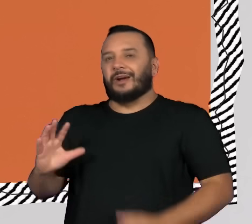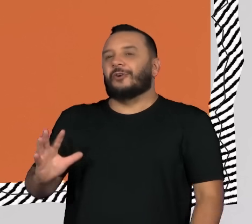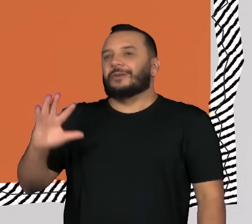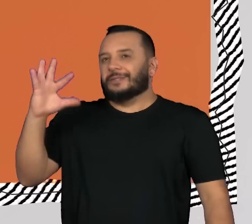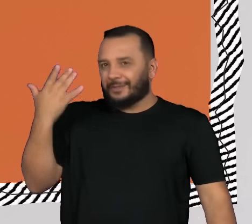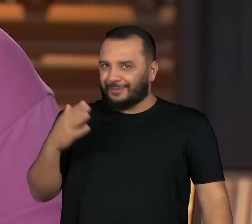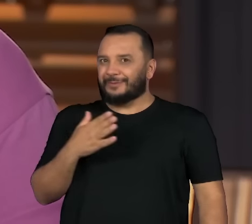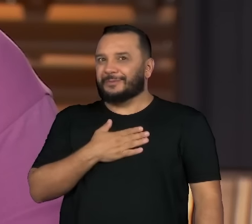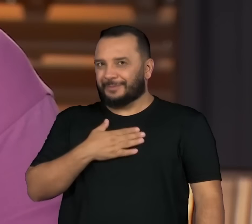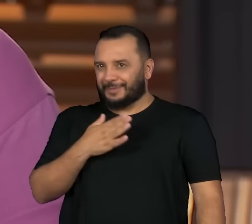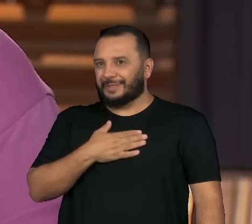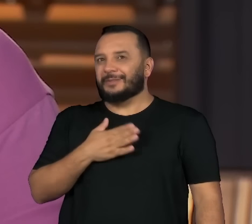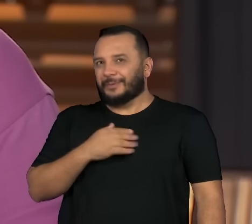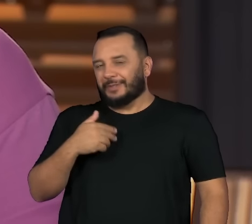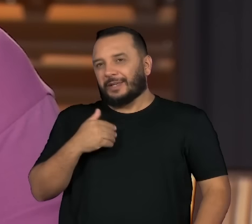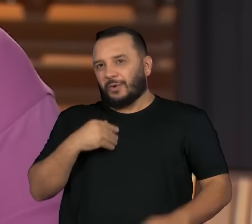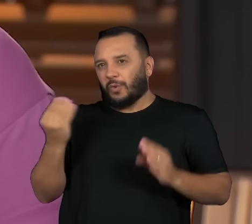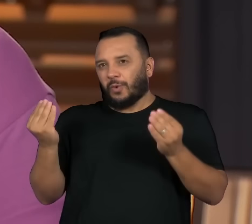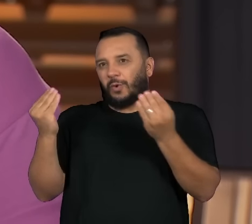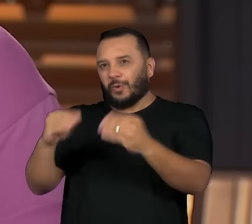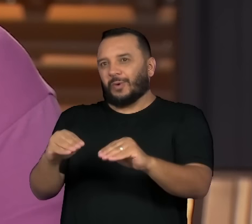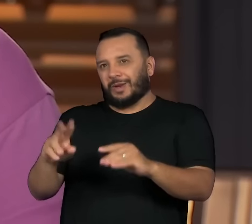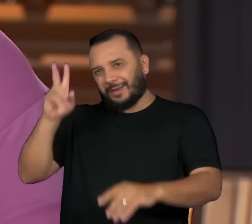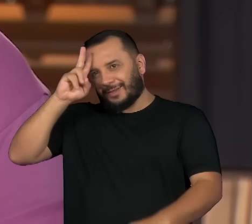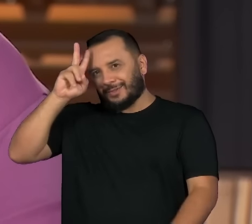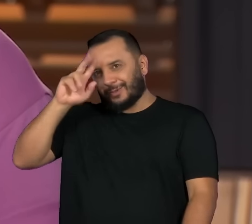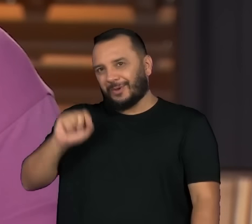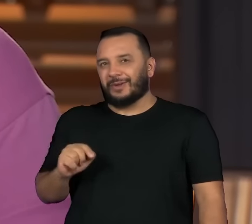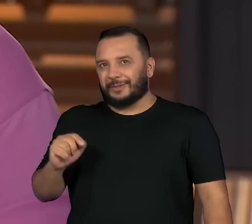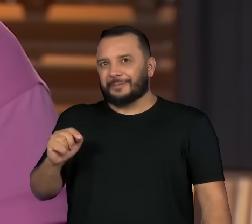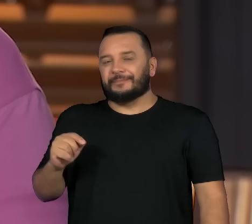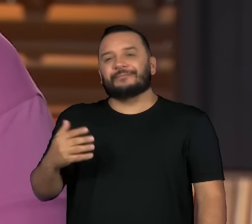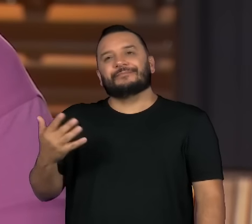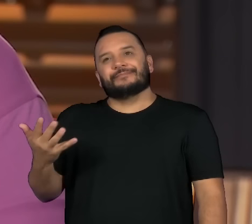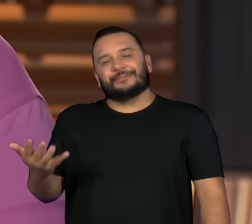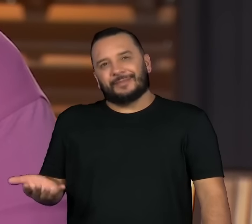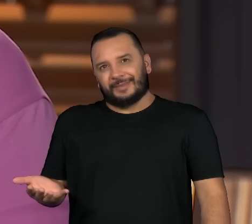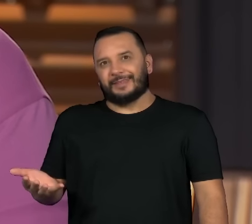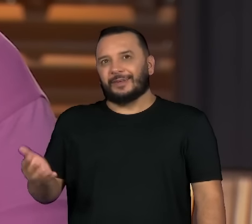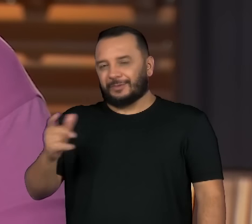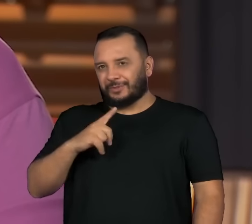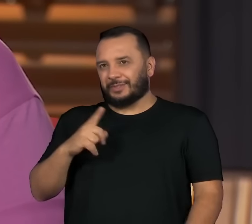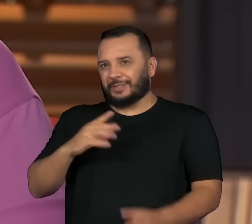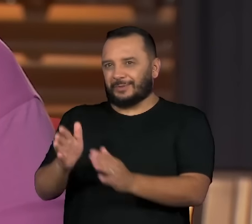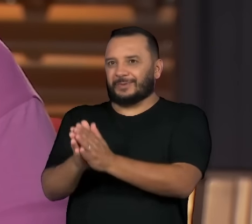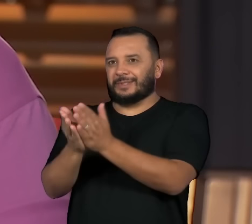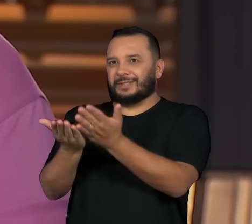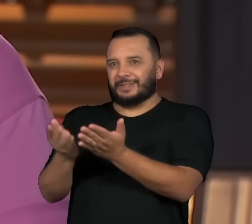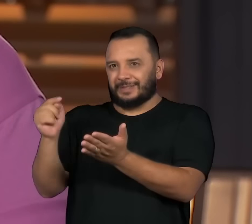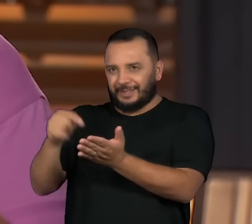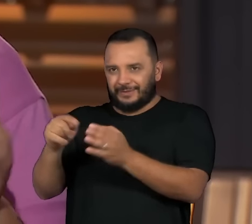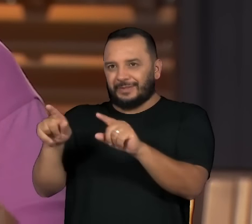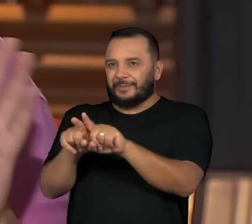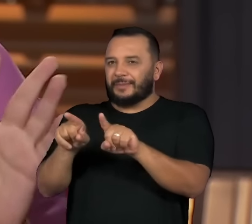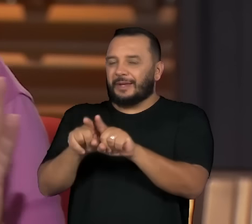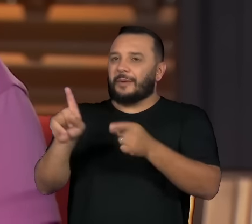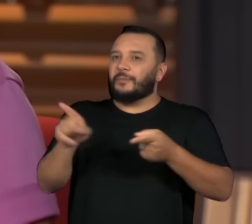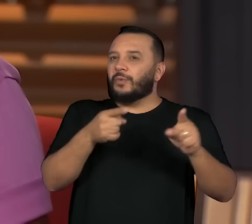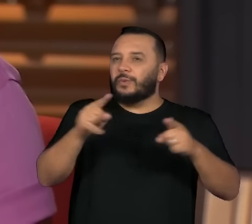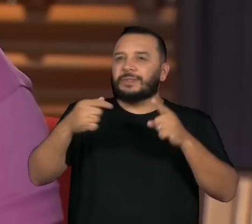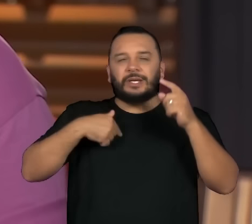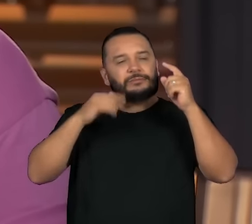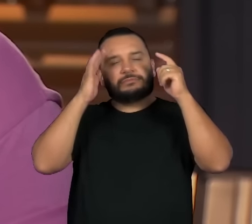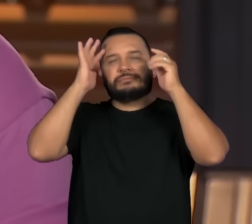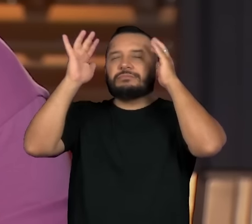que eu coloquei muito na história. E eu usava muito tanto os livros quanto a música para dar essa fugida,